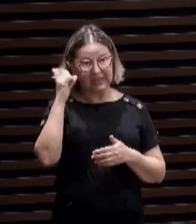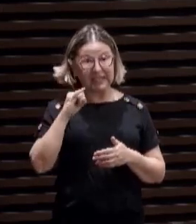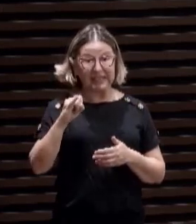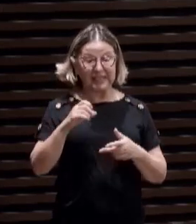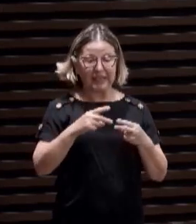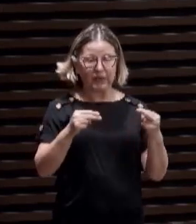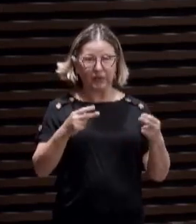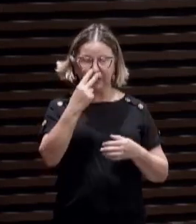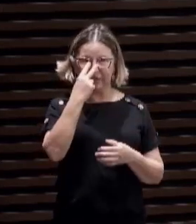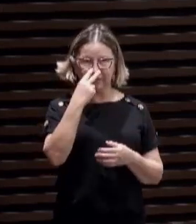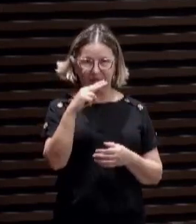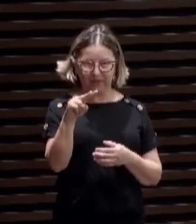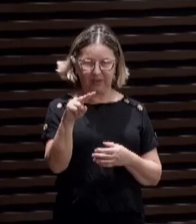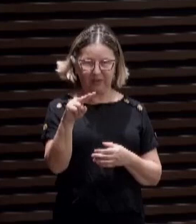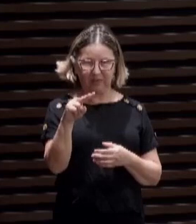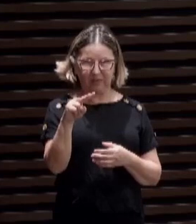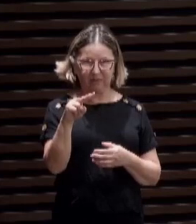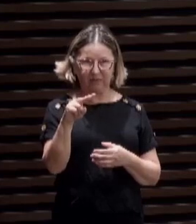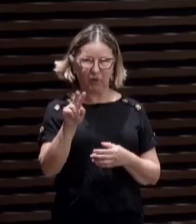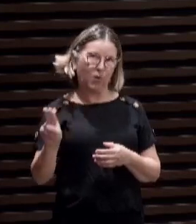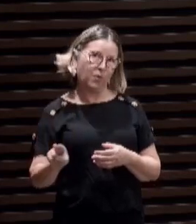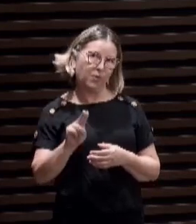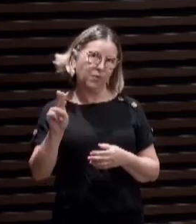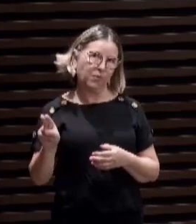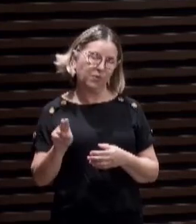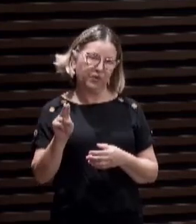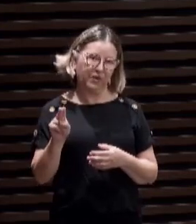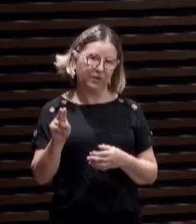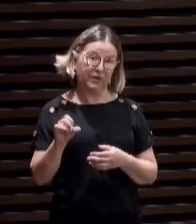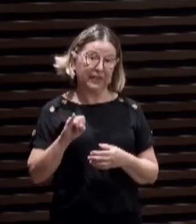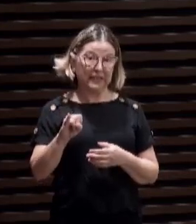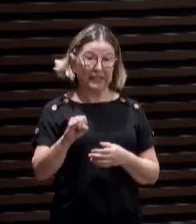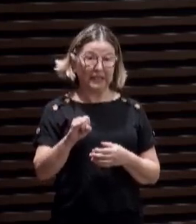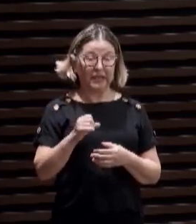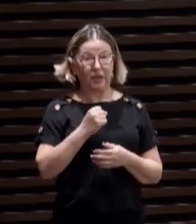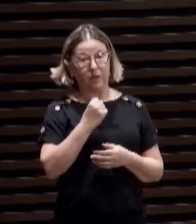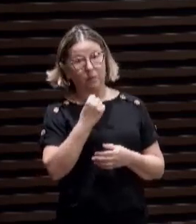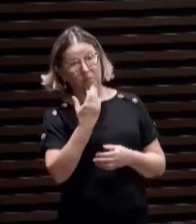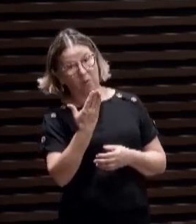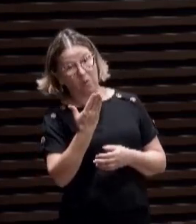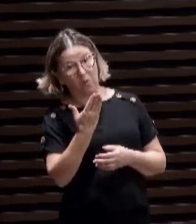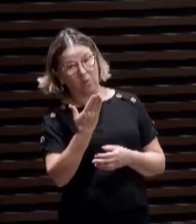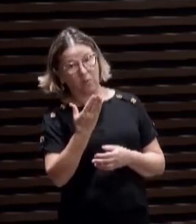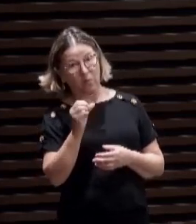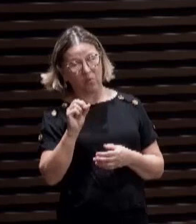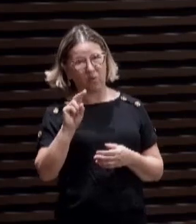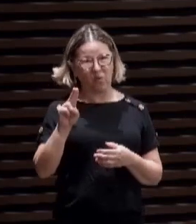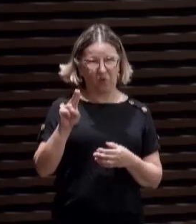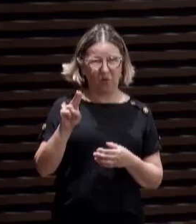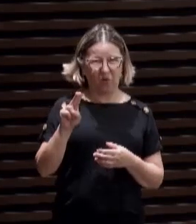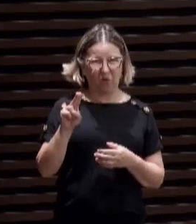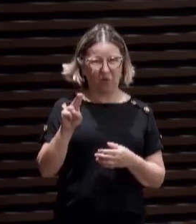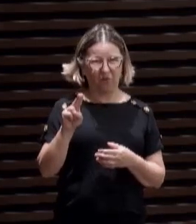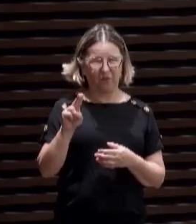estamos usando, que nós estamos consumindo, ele é bom, ou ele pode ser ajeitado para que seja bom para